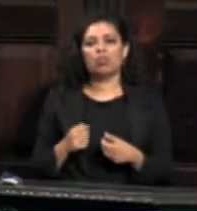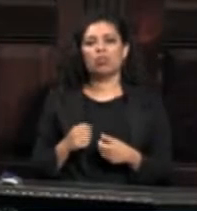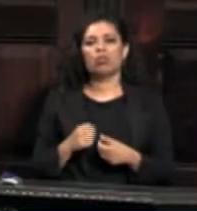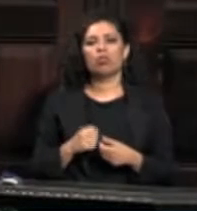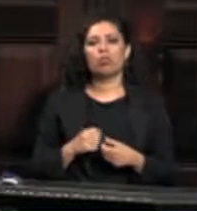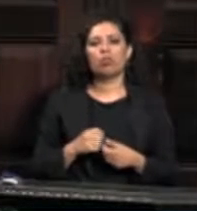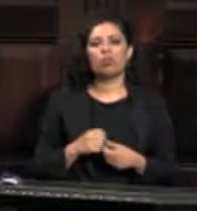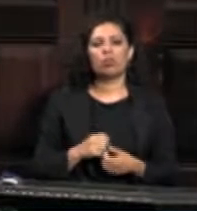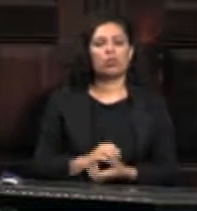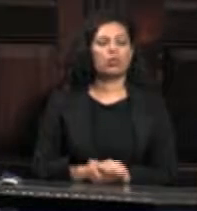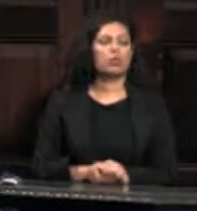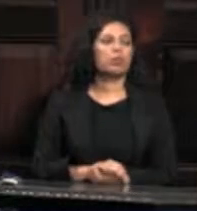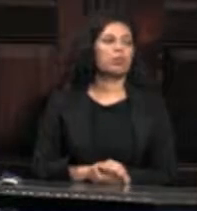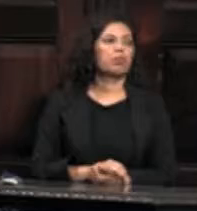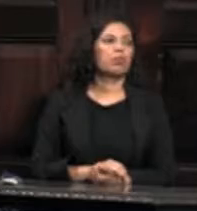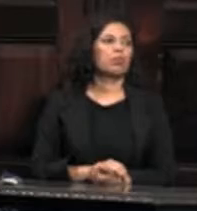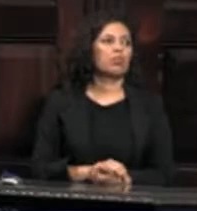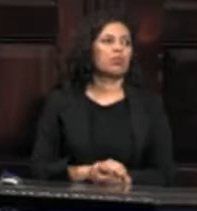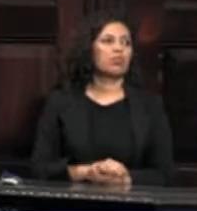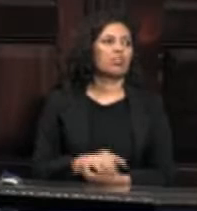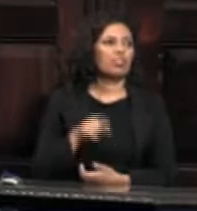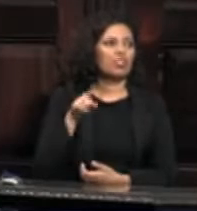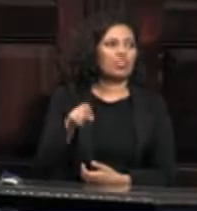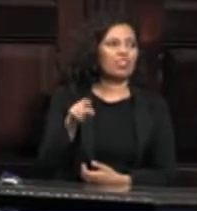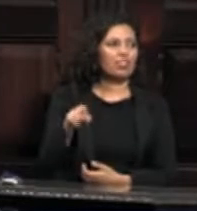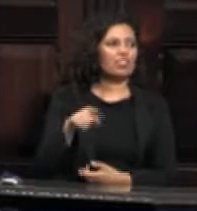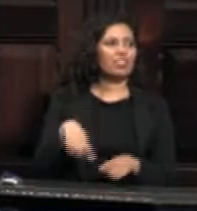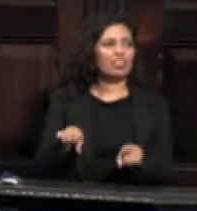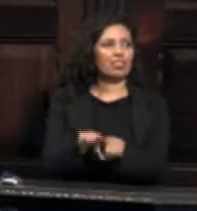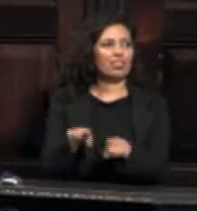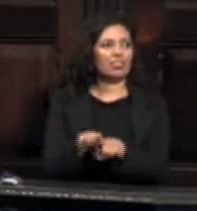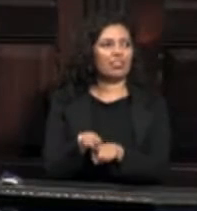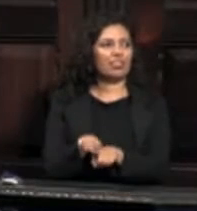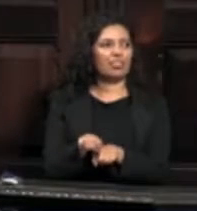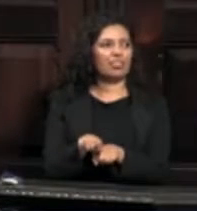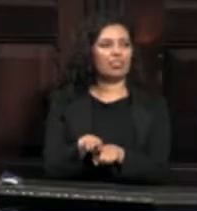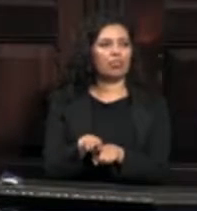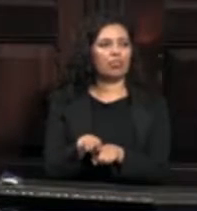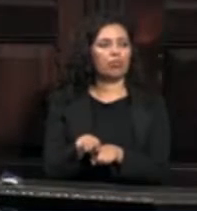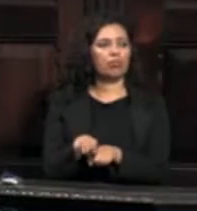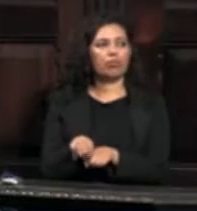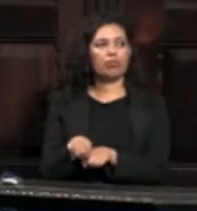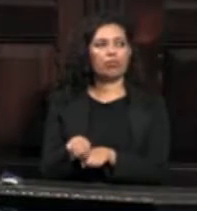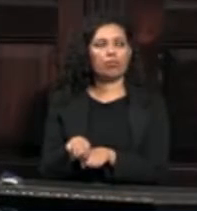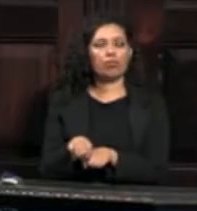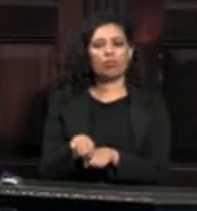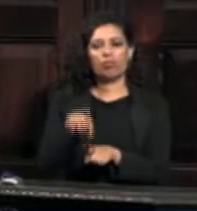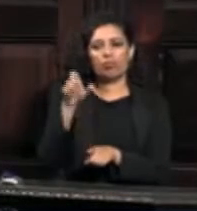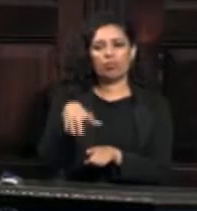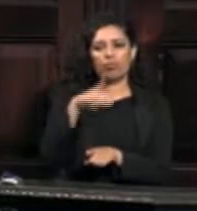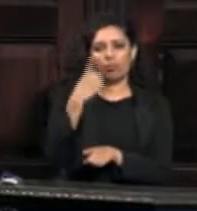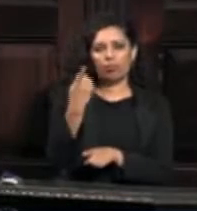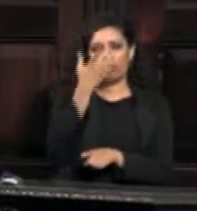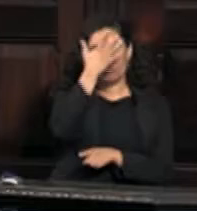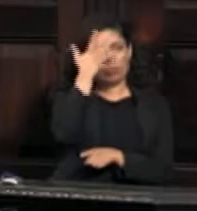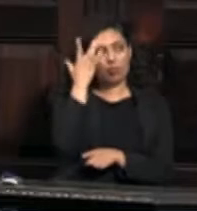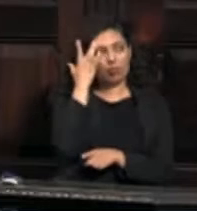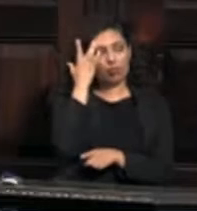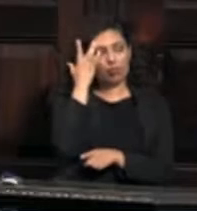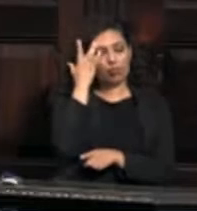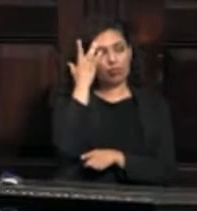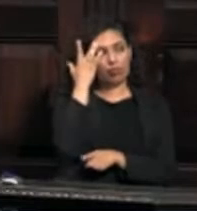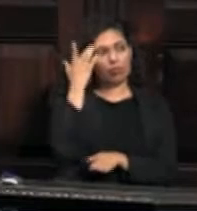lado de quem realmente merece. Vossa Excelência, com certeza, também é uma pessoa que é um deputado, um